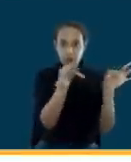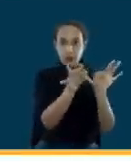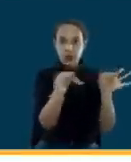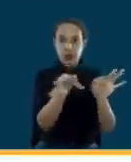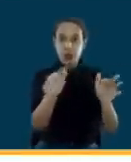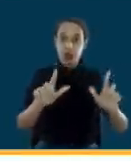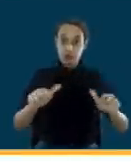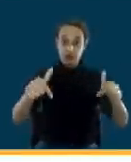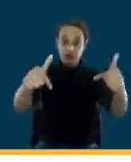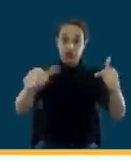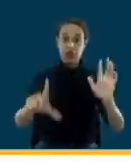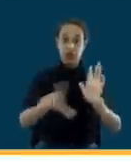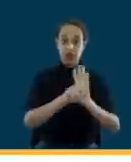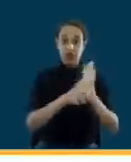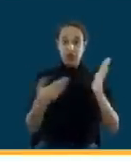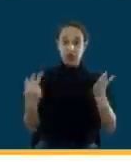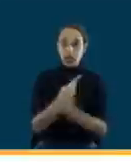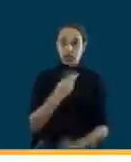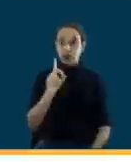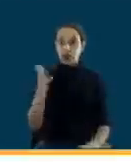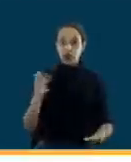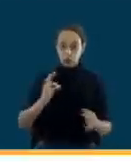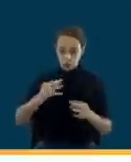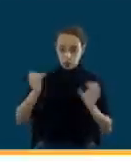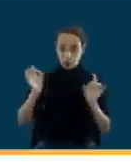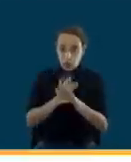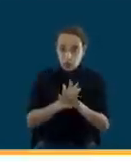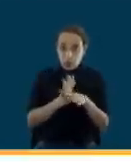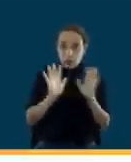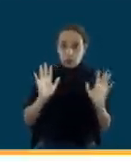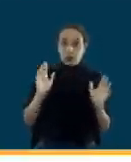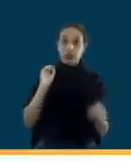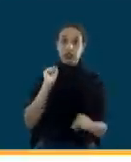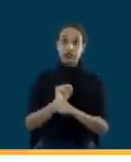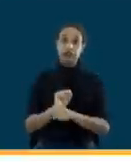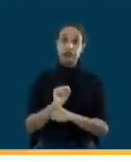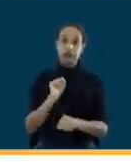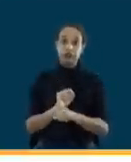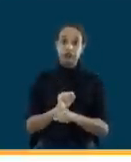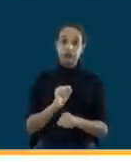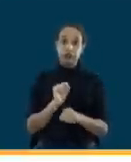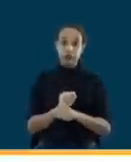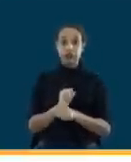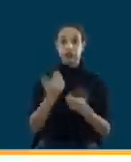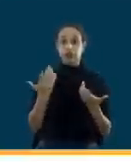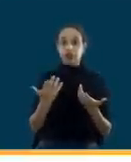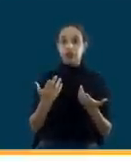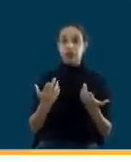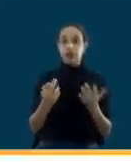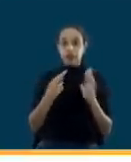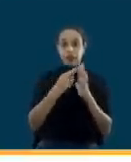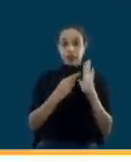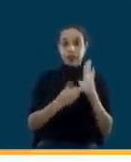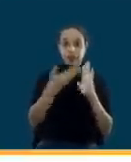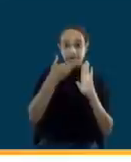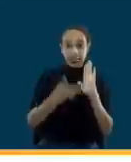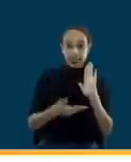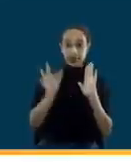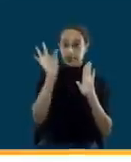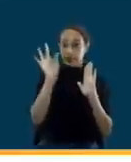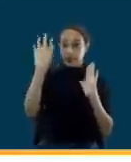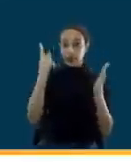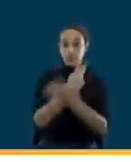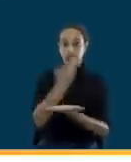lei, ela ainda não saiu. Então, nós estamos com tudo pronto, em compasso de espera, aguardando essa regulamentação federal. Então, enquanto nós não